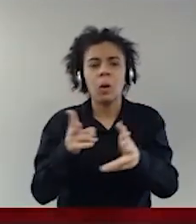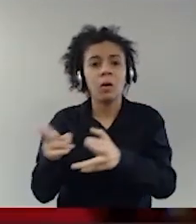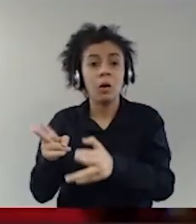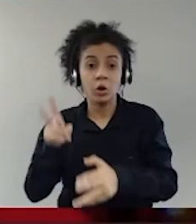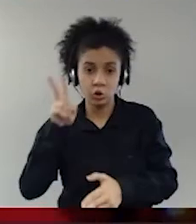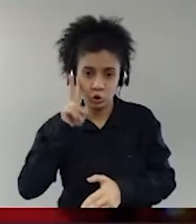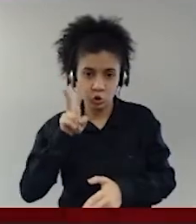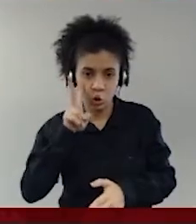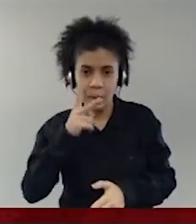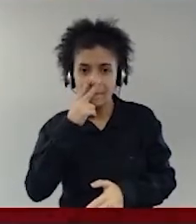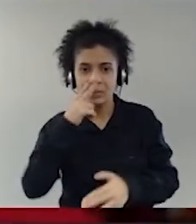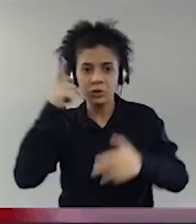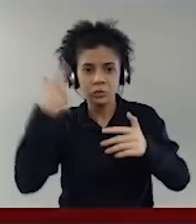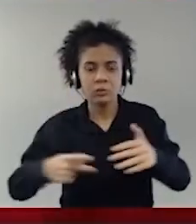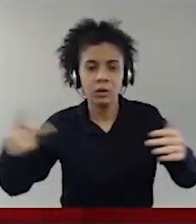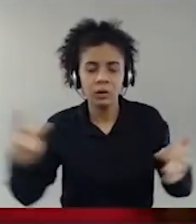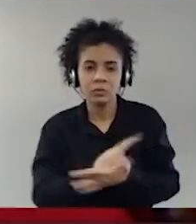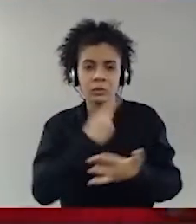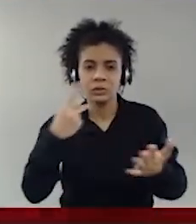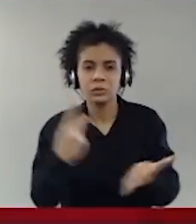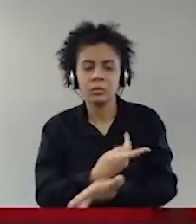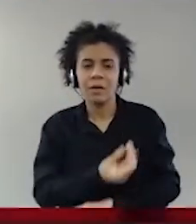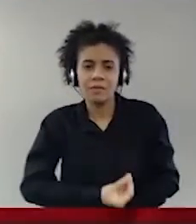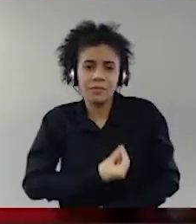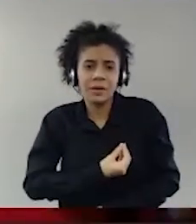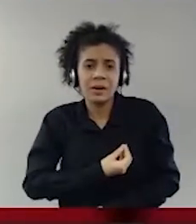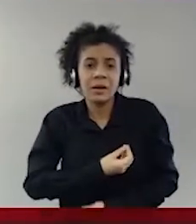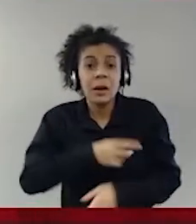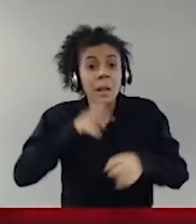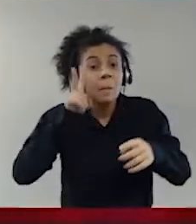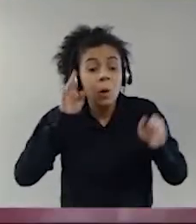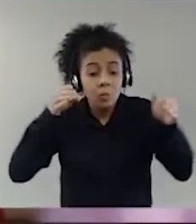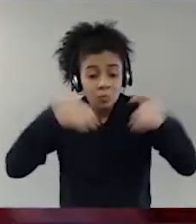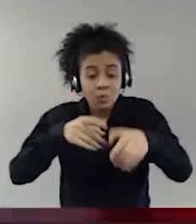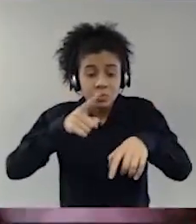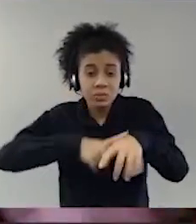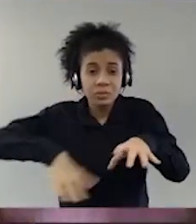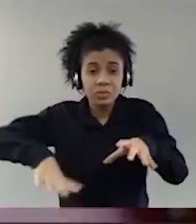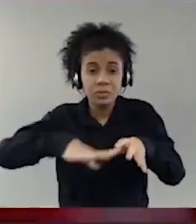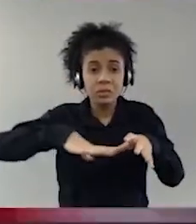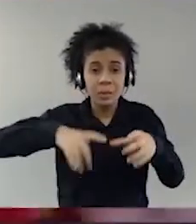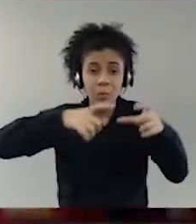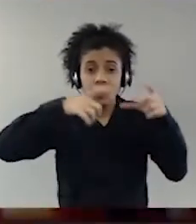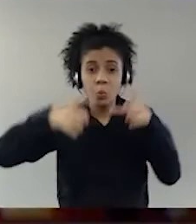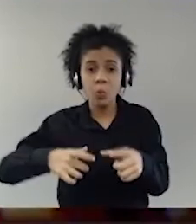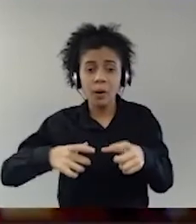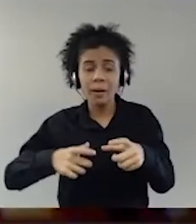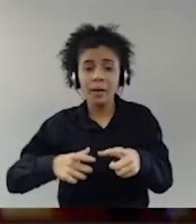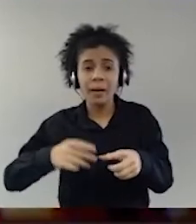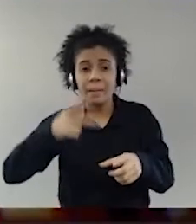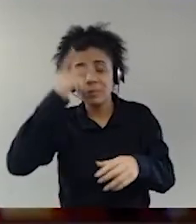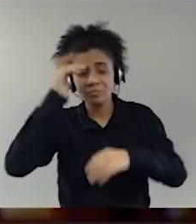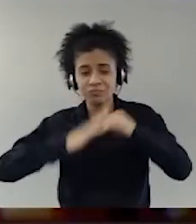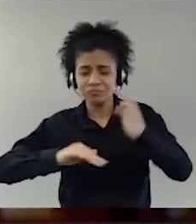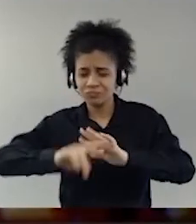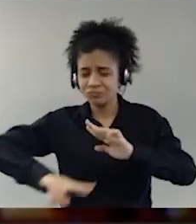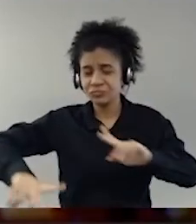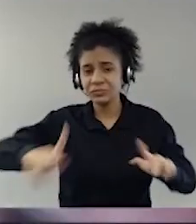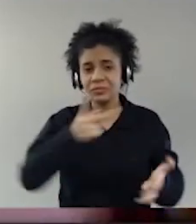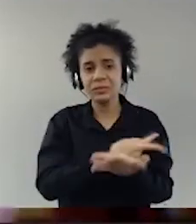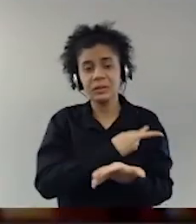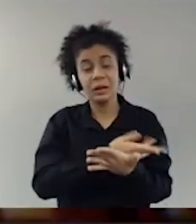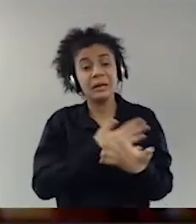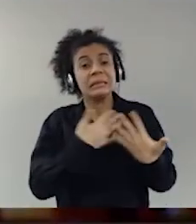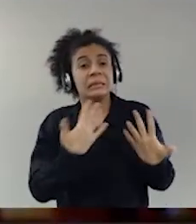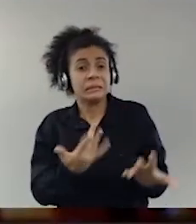história se repete de acordo com aquelas condições de tempo, lugar e com modos de execução diversos. E o